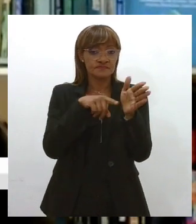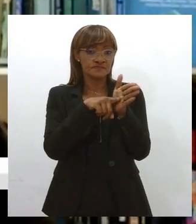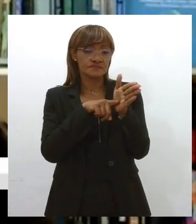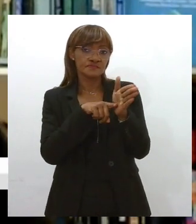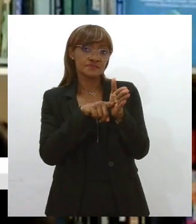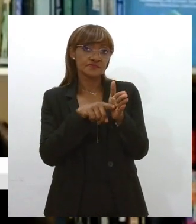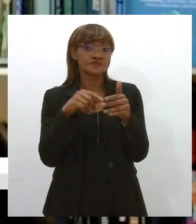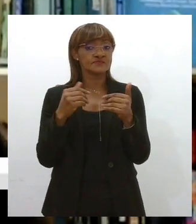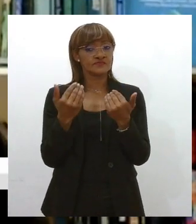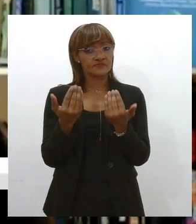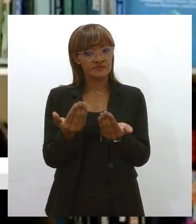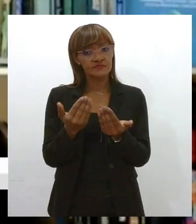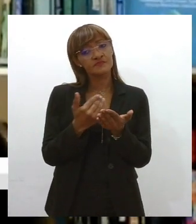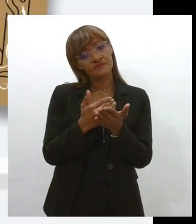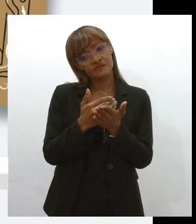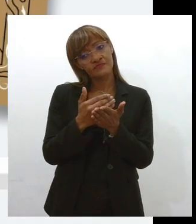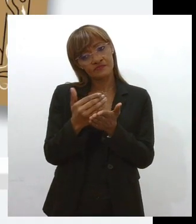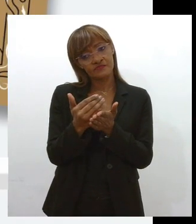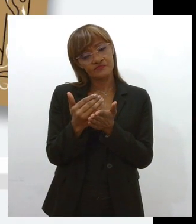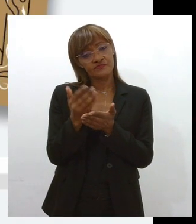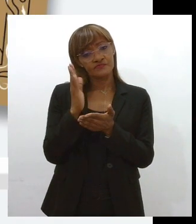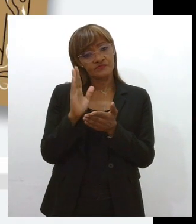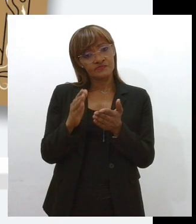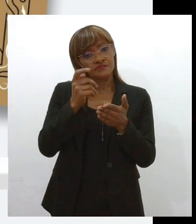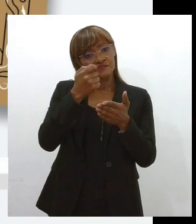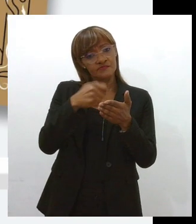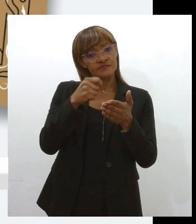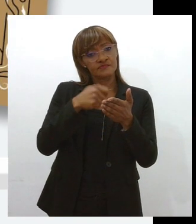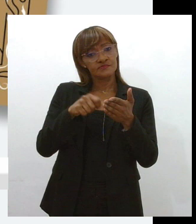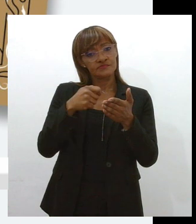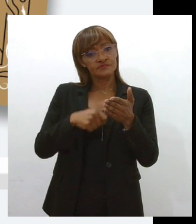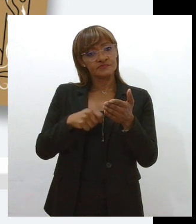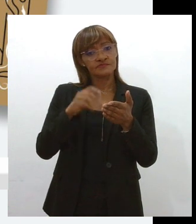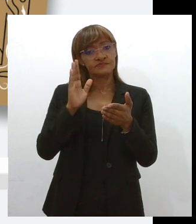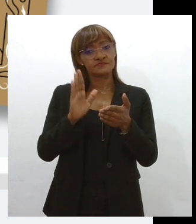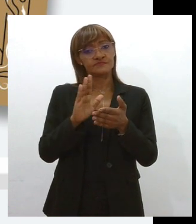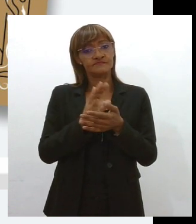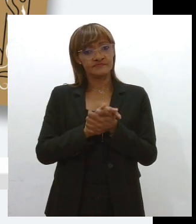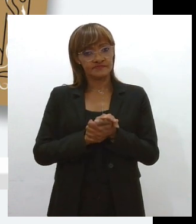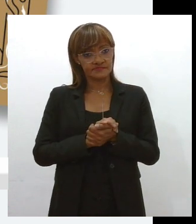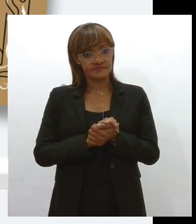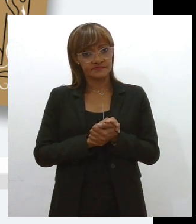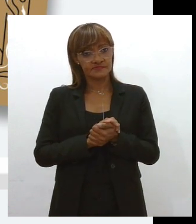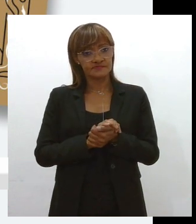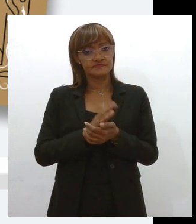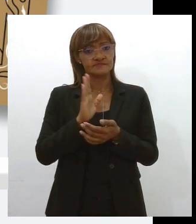comecei a fazer a dissertação e a gente precisa